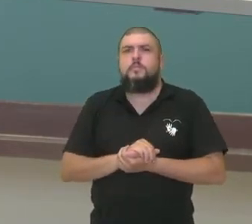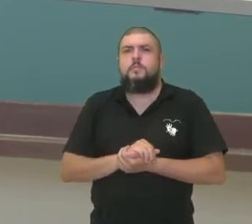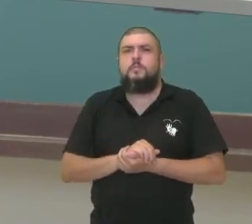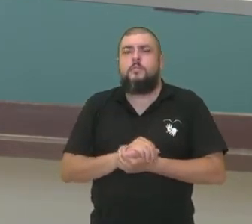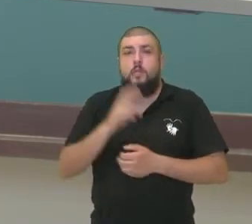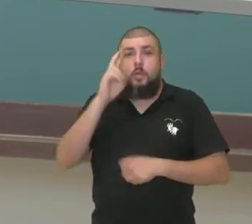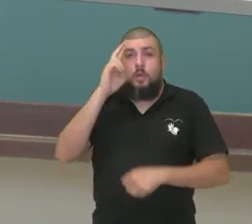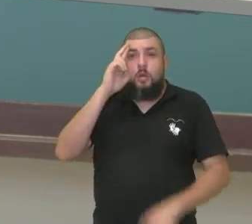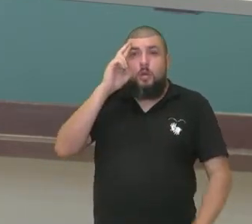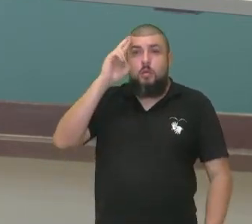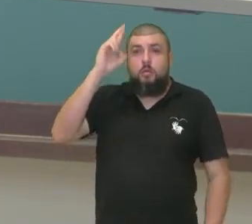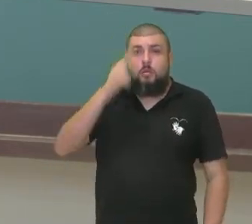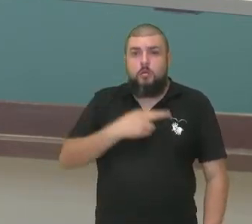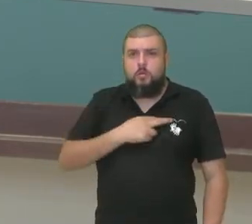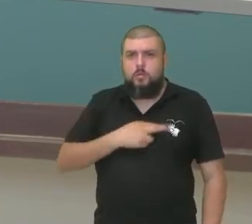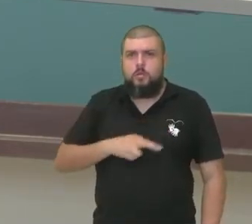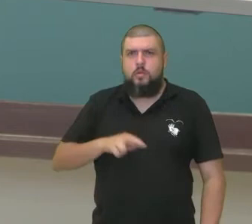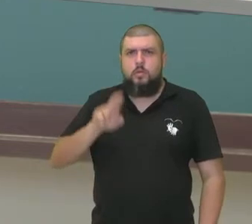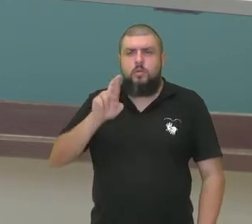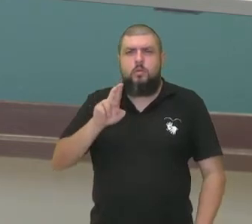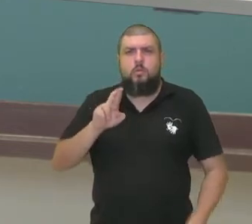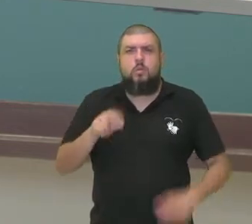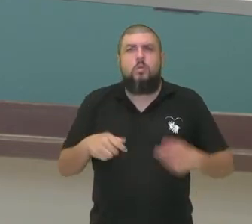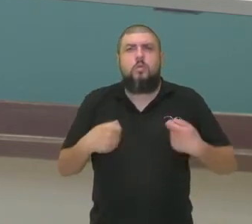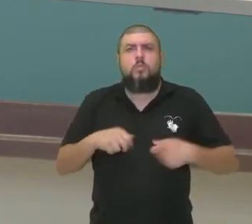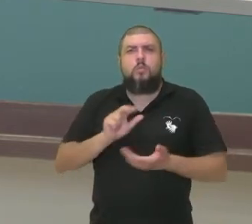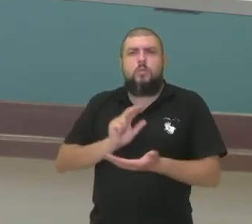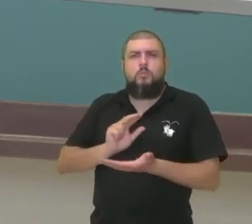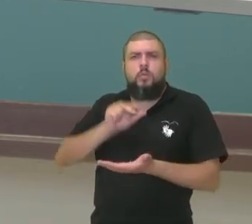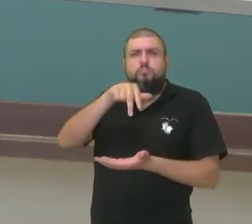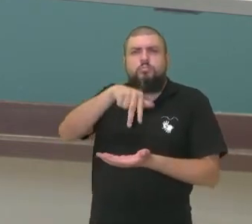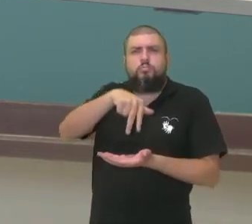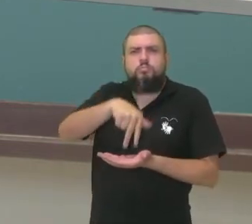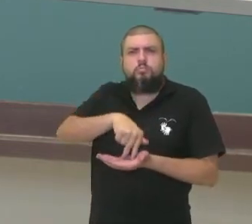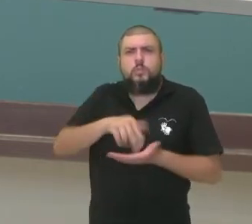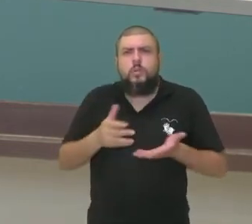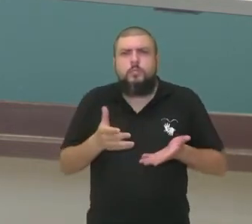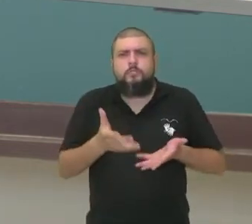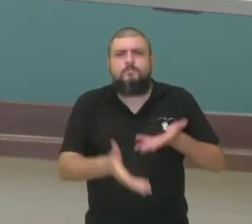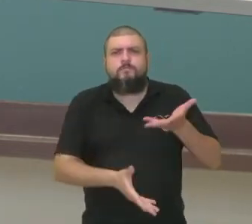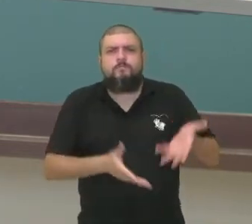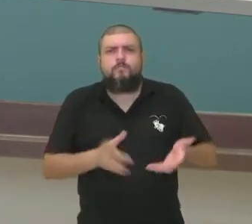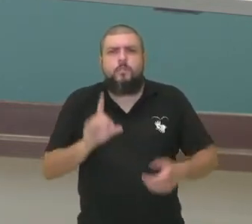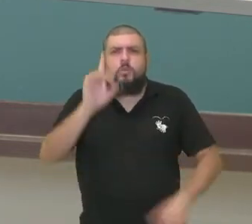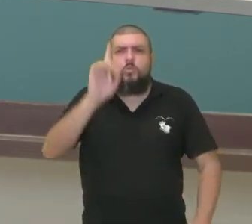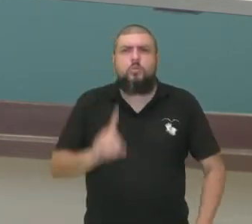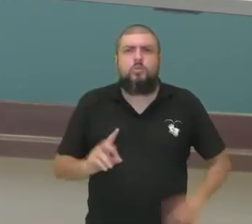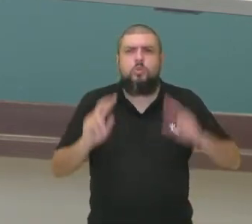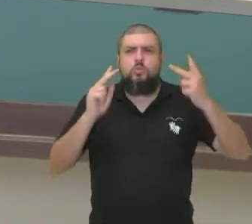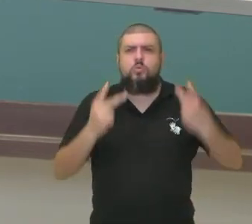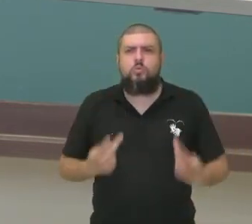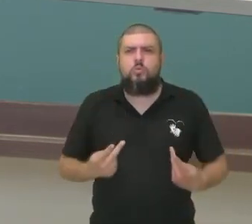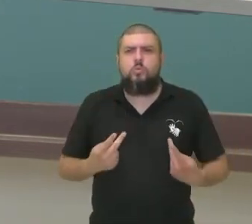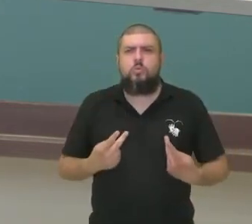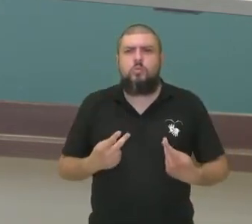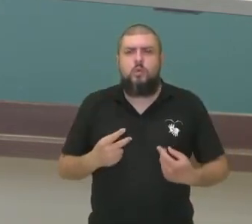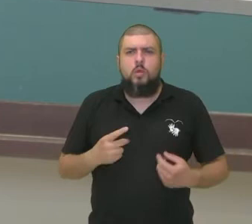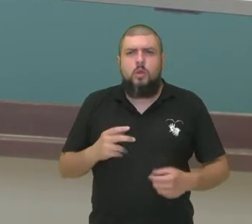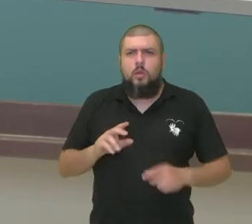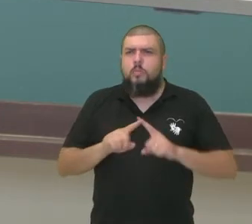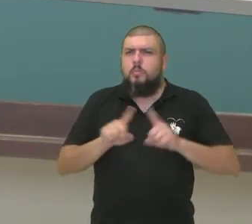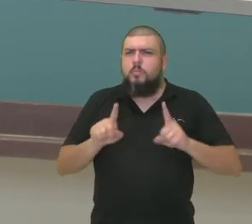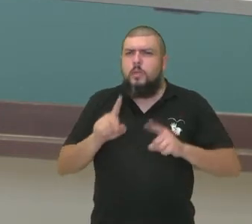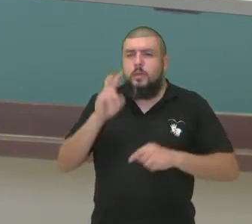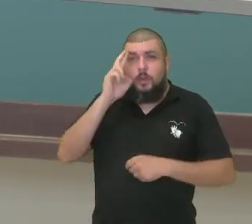líderes religiosos na defesa da promoção dos direitos humanos? Será que os líderes têm algum papel, alguma importância